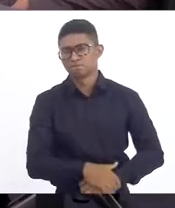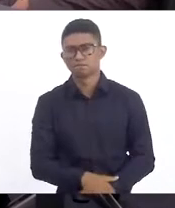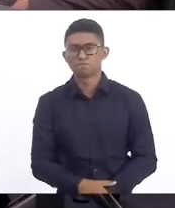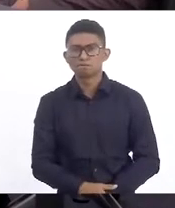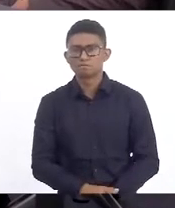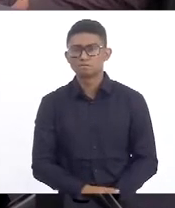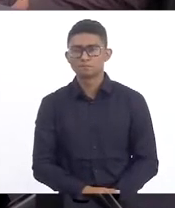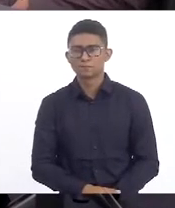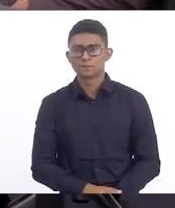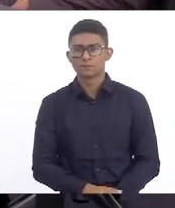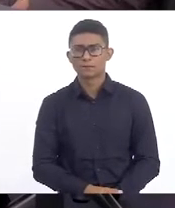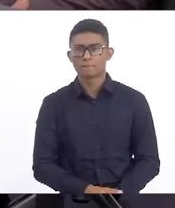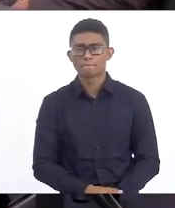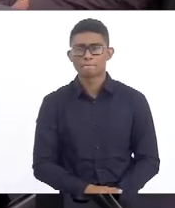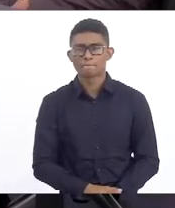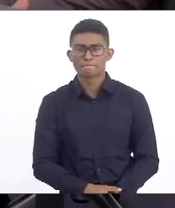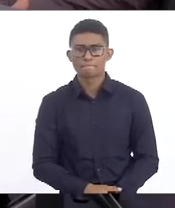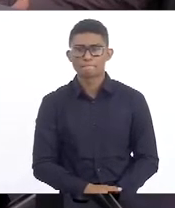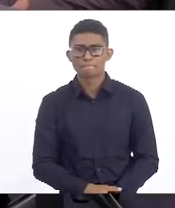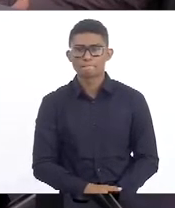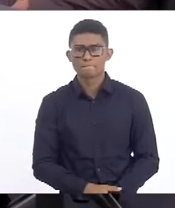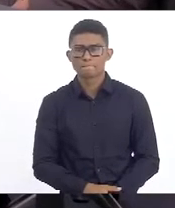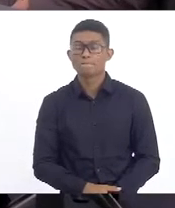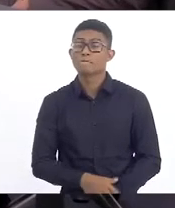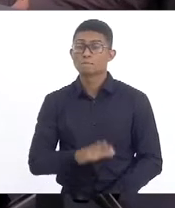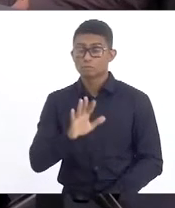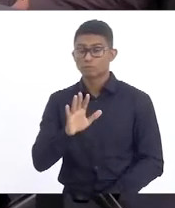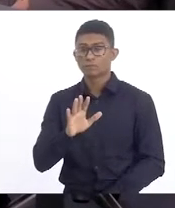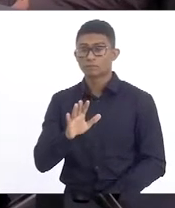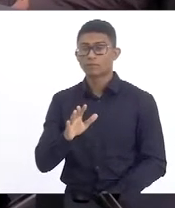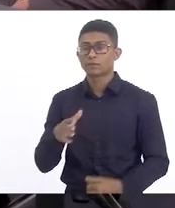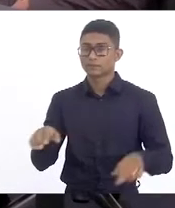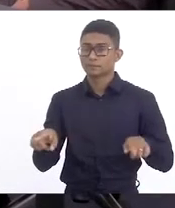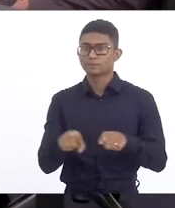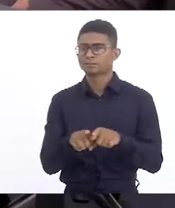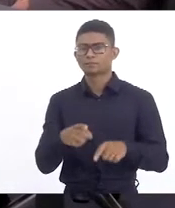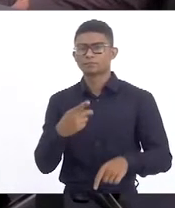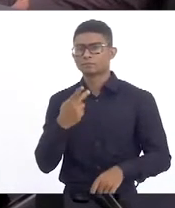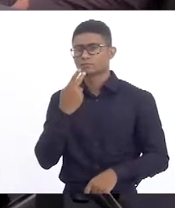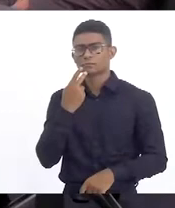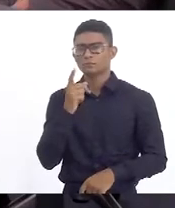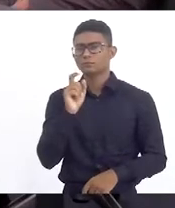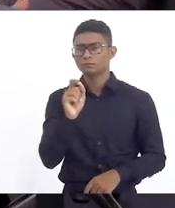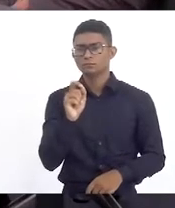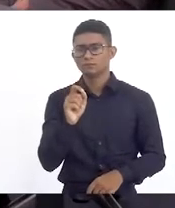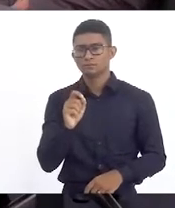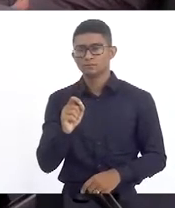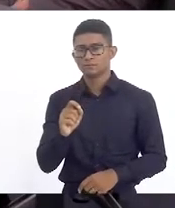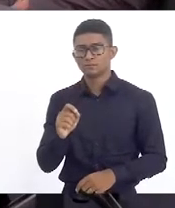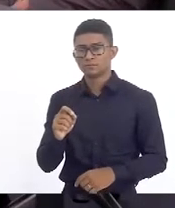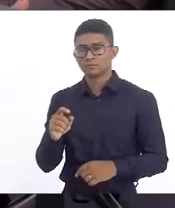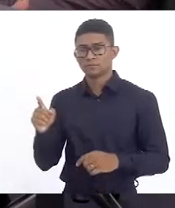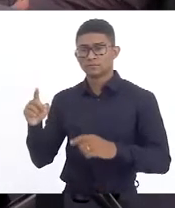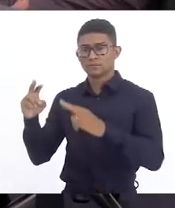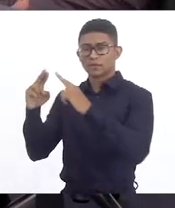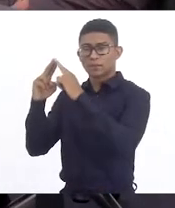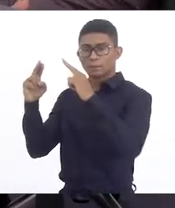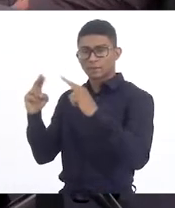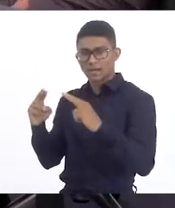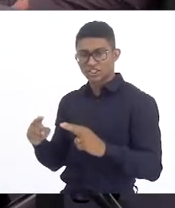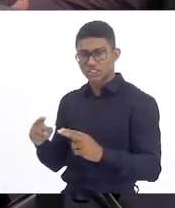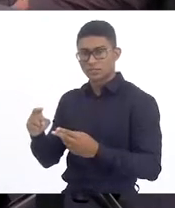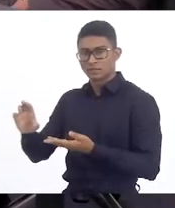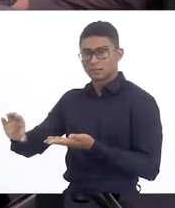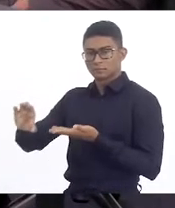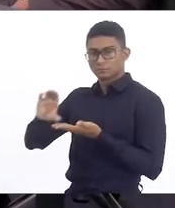Excelência, só para deixar registrado também que a gente tem aprovado esse financiamento pela Caixa Econômica Federal. Nós não tomamos ainda